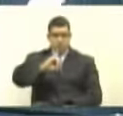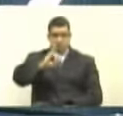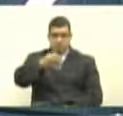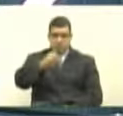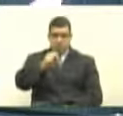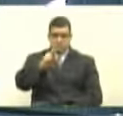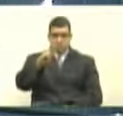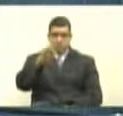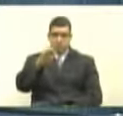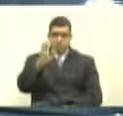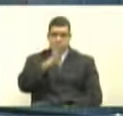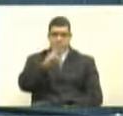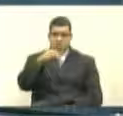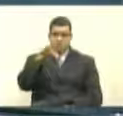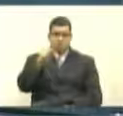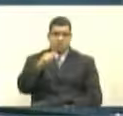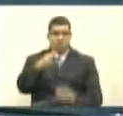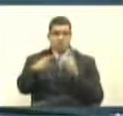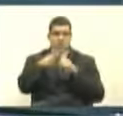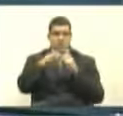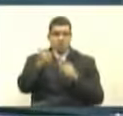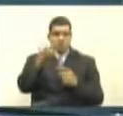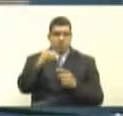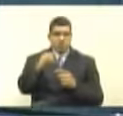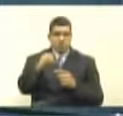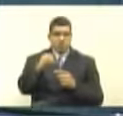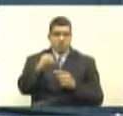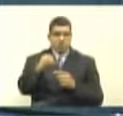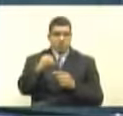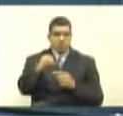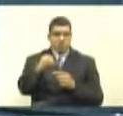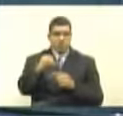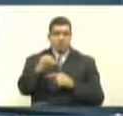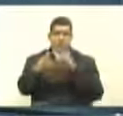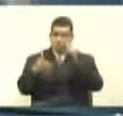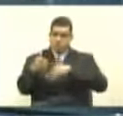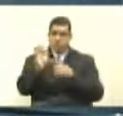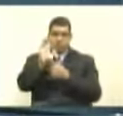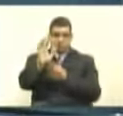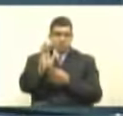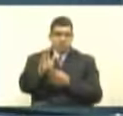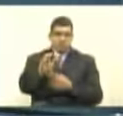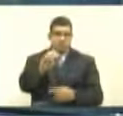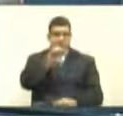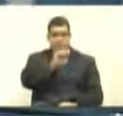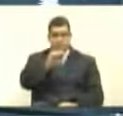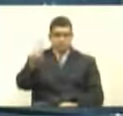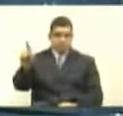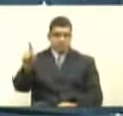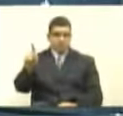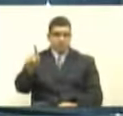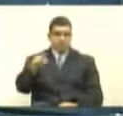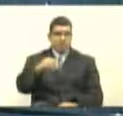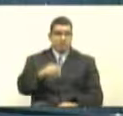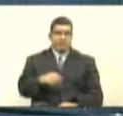Por quê? Que em 10 processos que estão em minhas mãos, de aposentadoria de